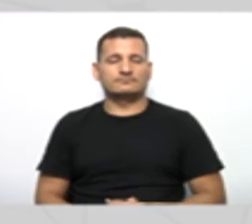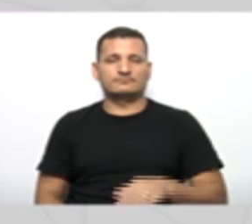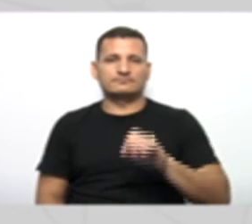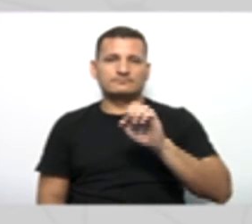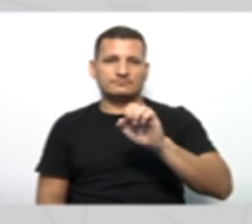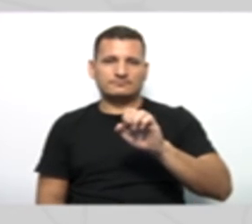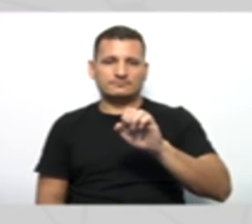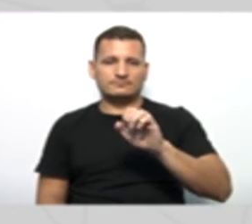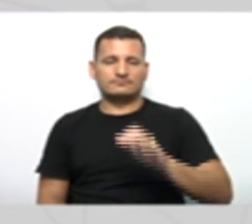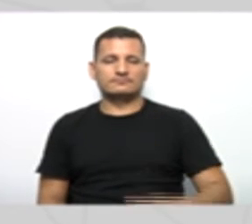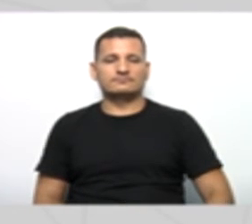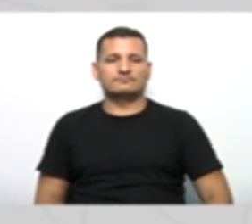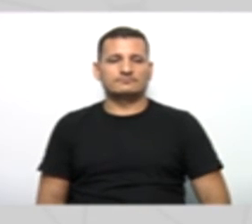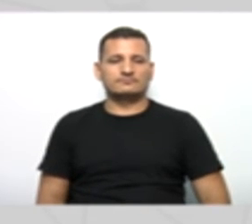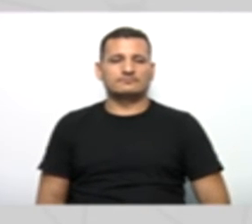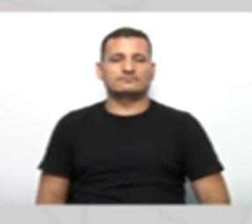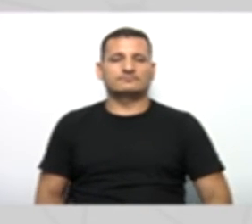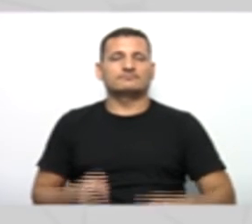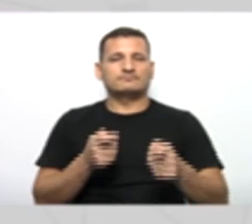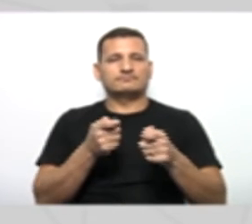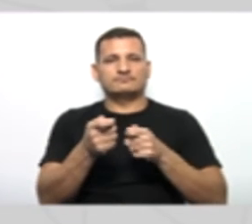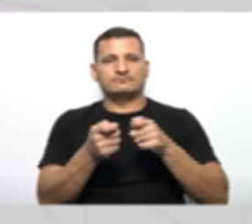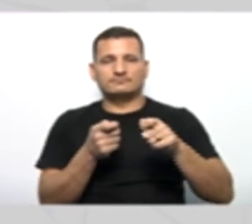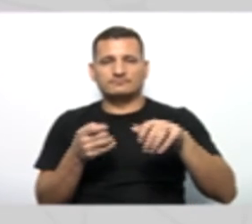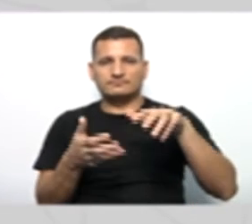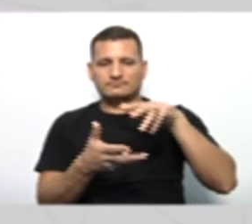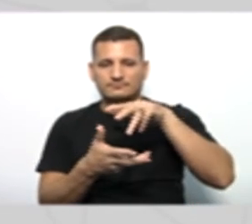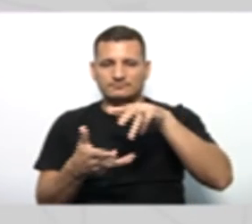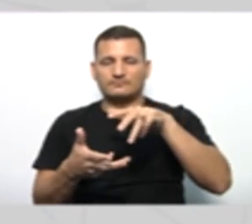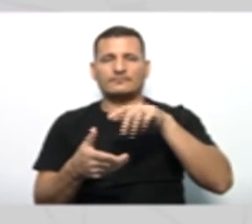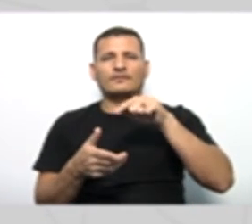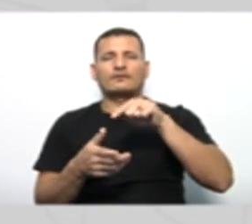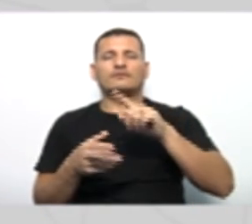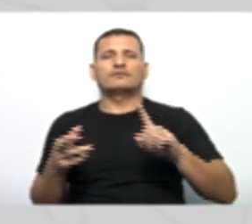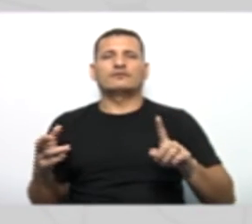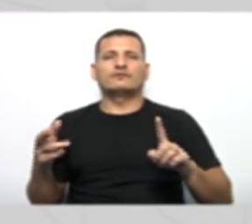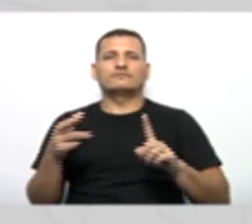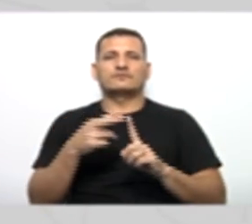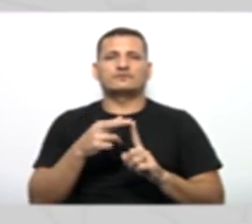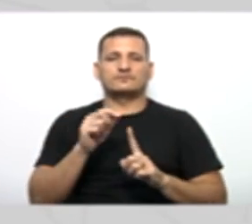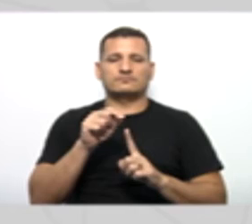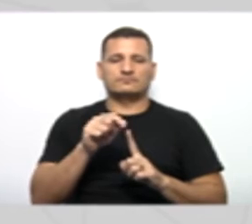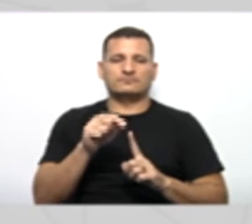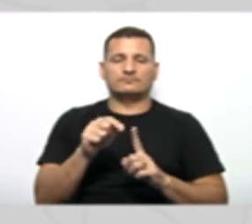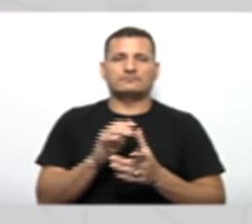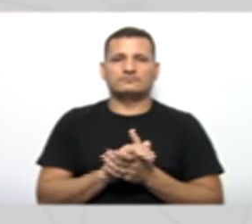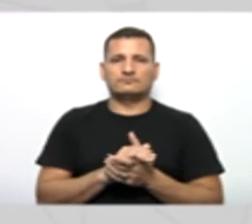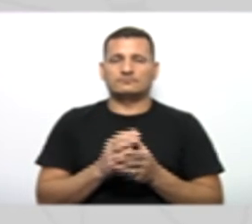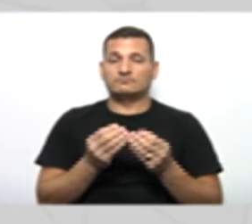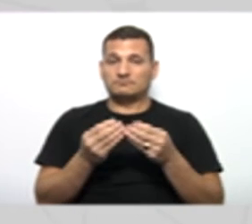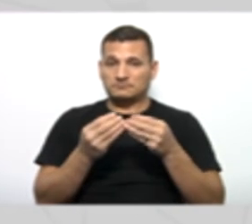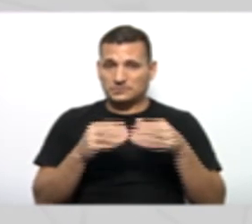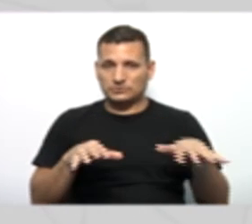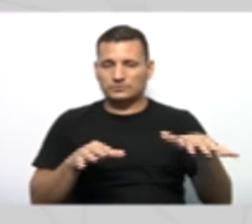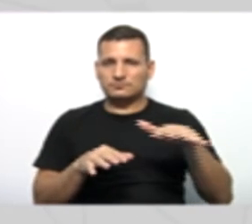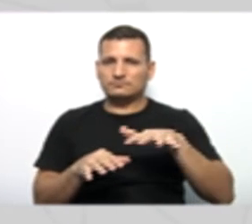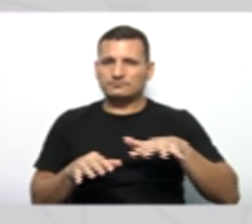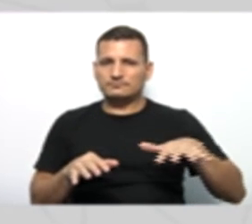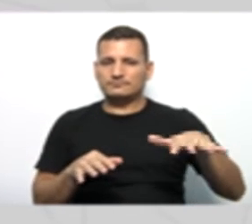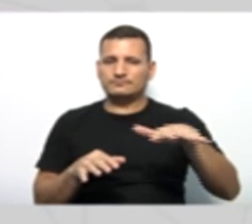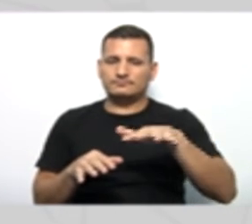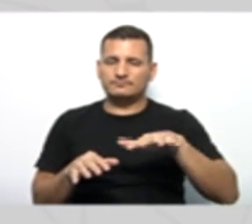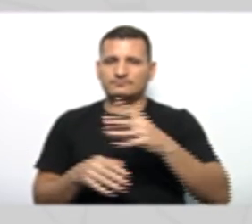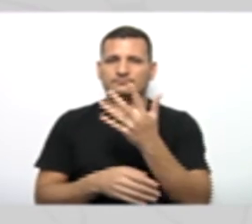letra E. O desenvolvimento sustentável faz referência à relação entre o impacto ambiental